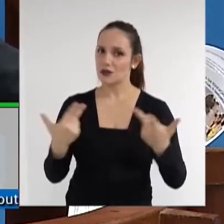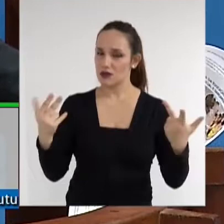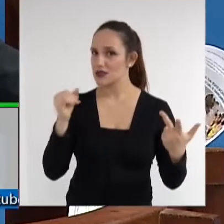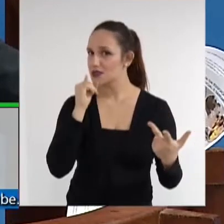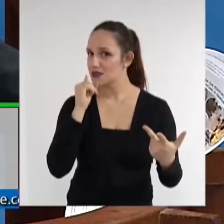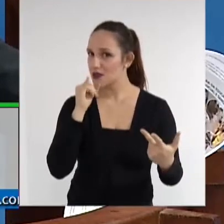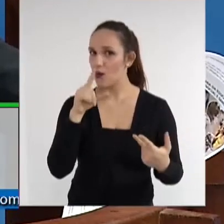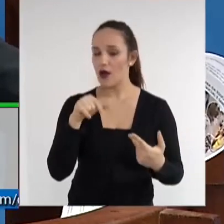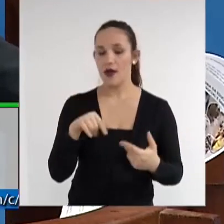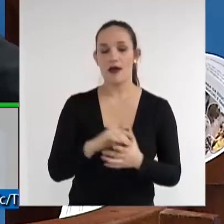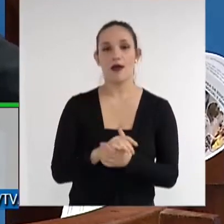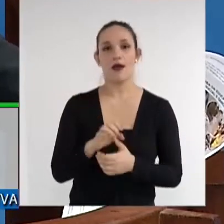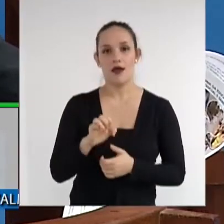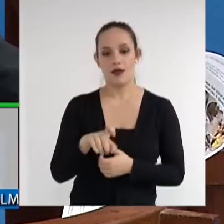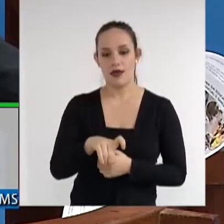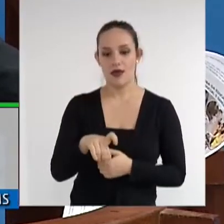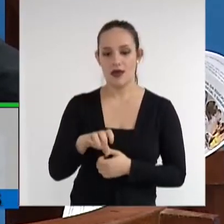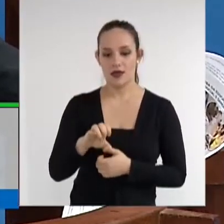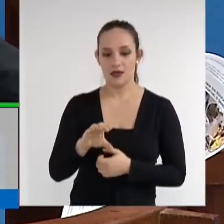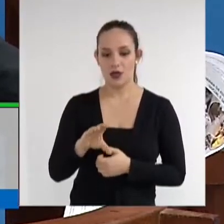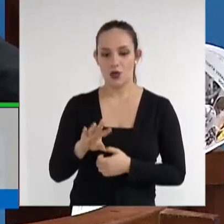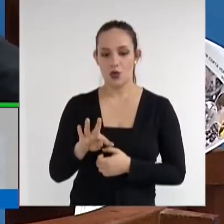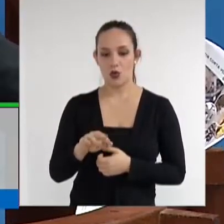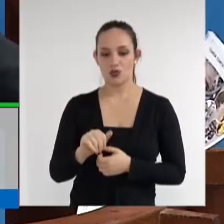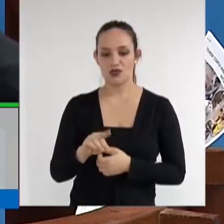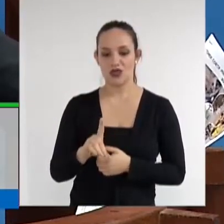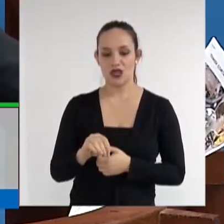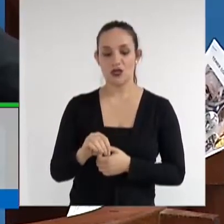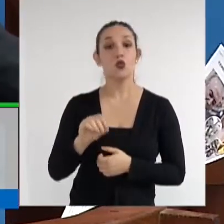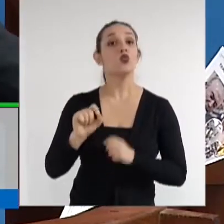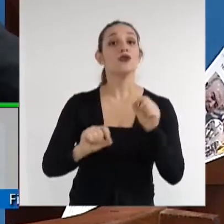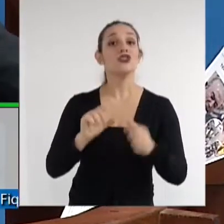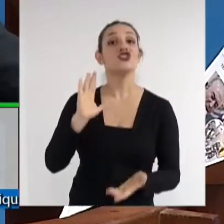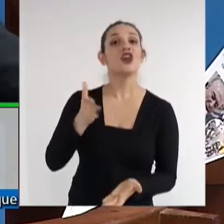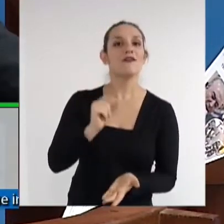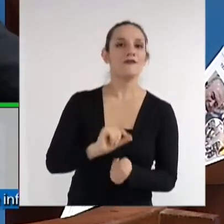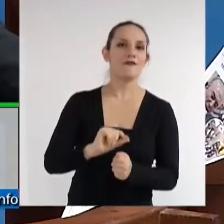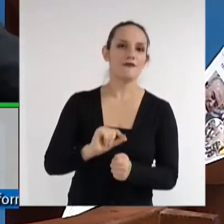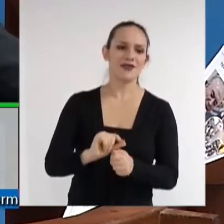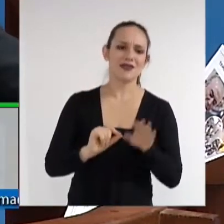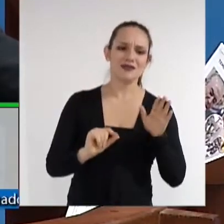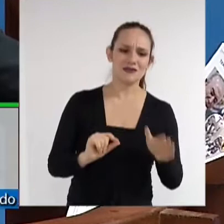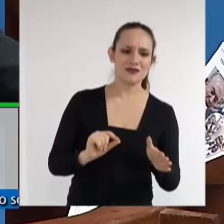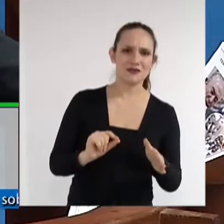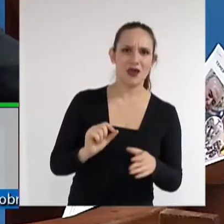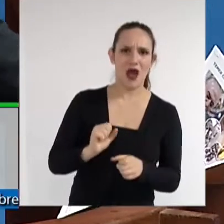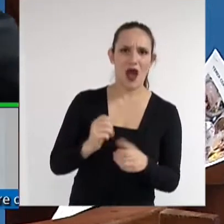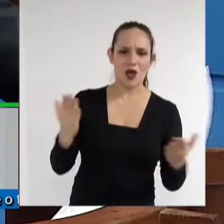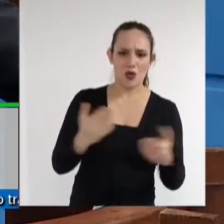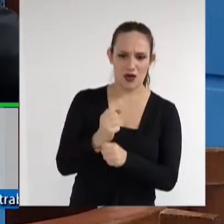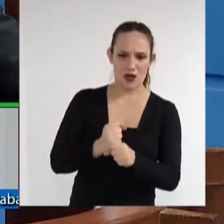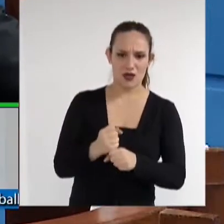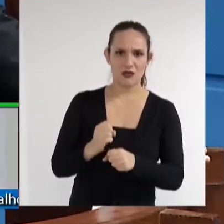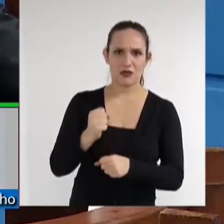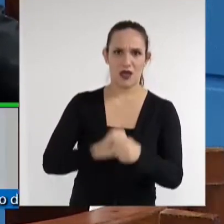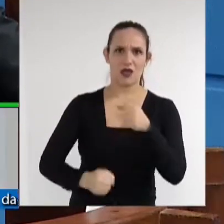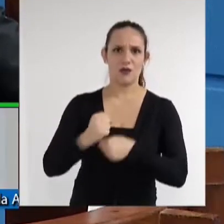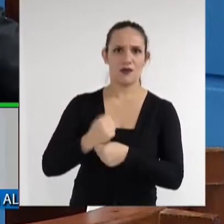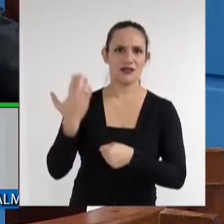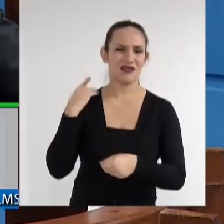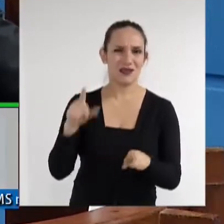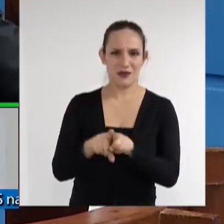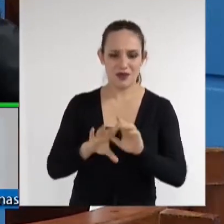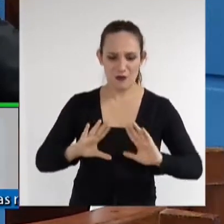aquilo que foi praticado pelo governo federal ao longo deste ano e o ano passado nas